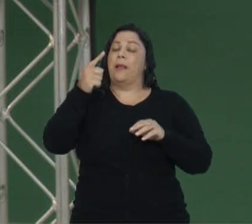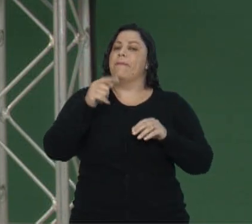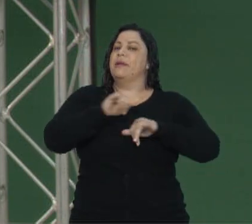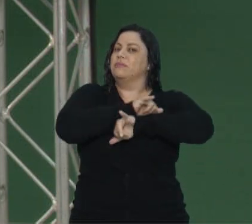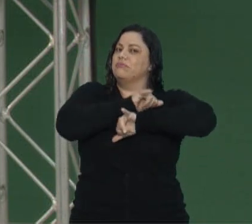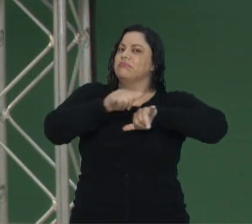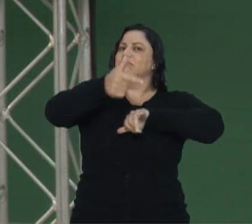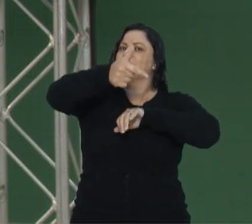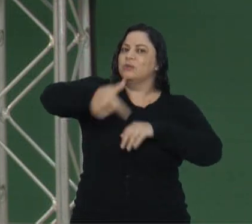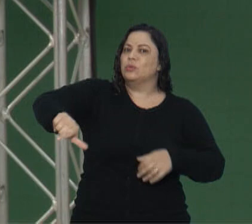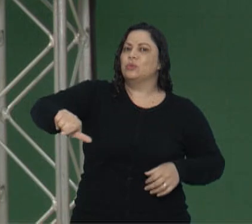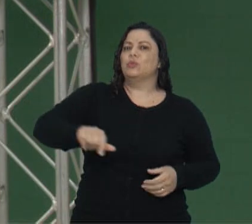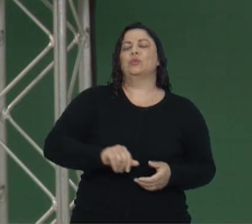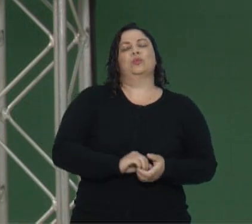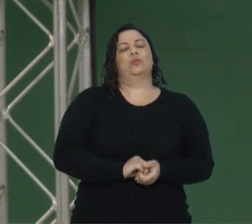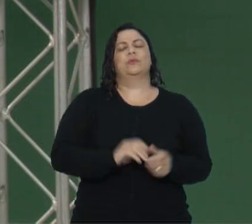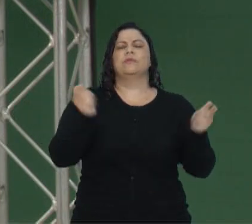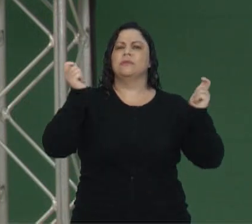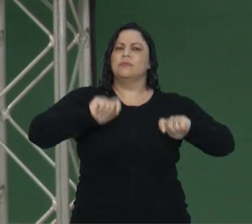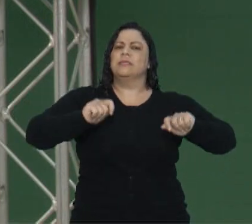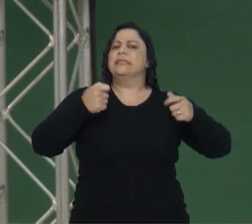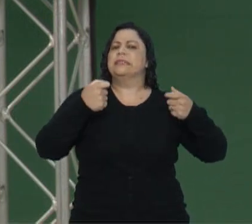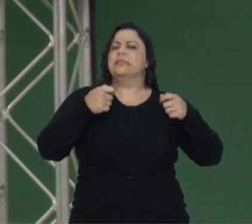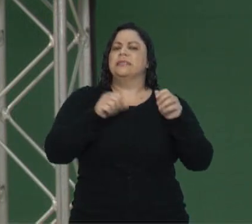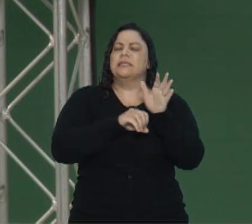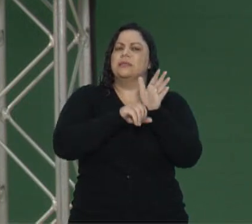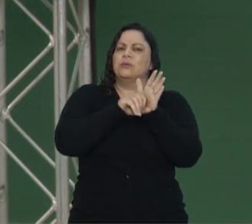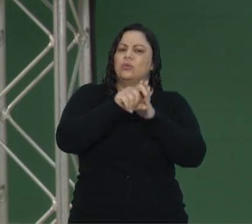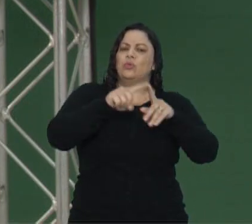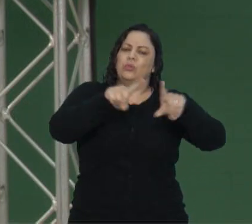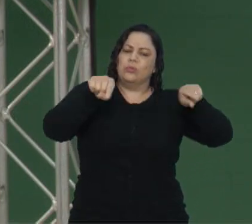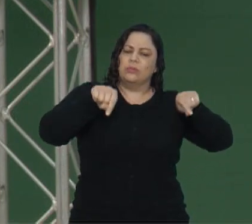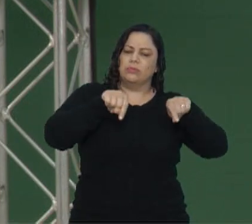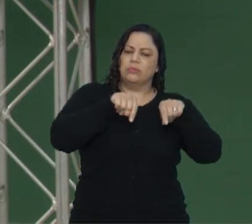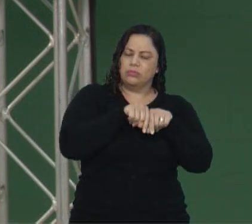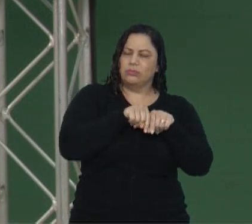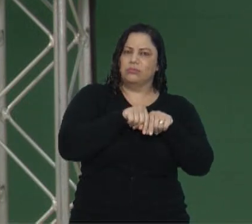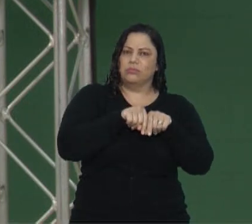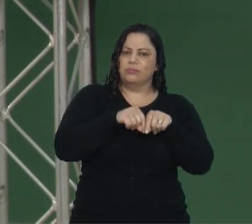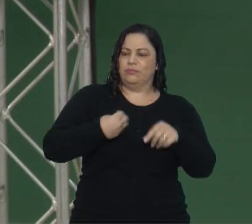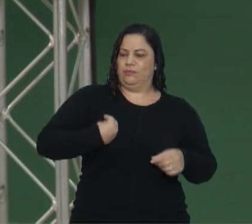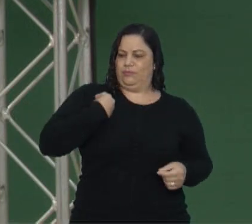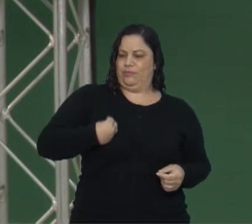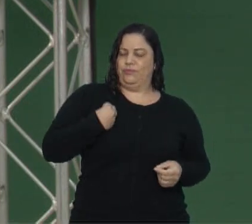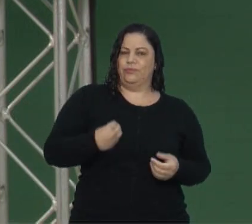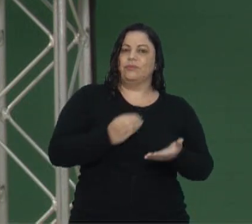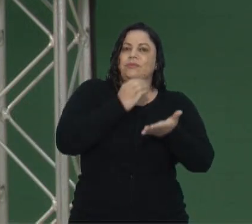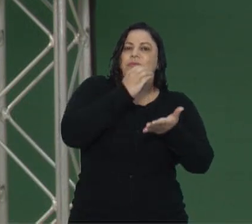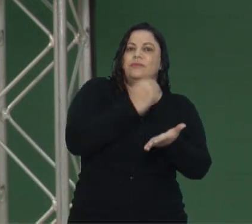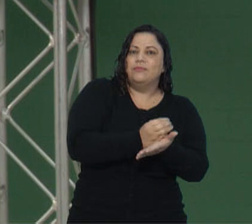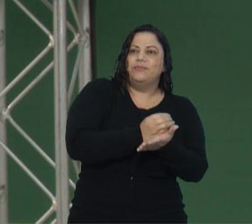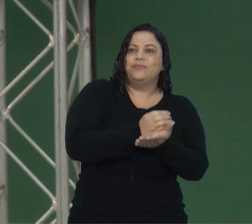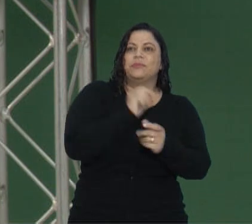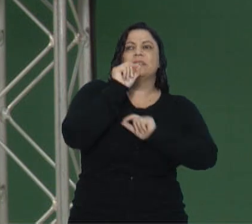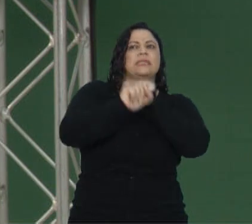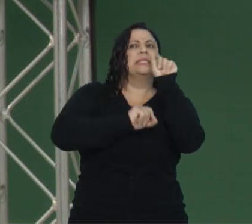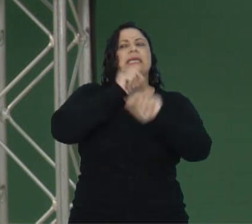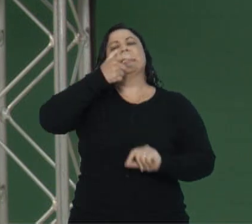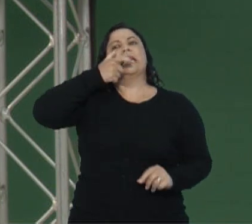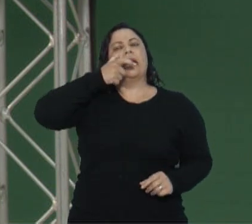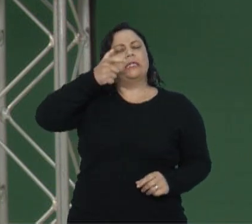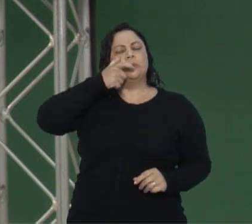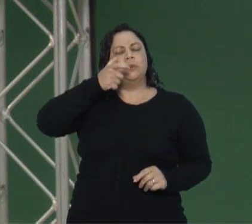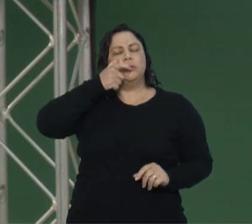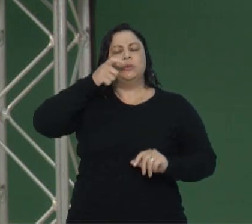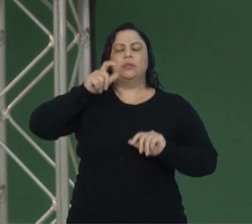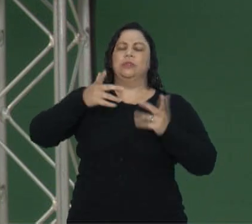precisa fazer ali seu registro de presença no Google Class, né? Quem está assistindo em casa, na TV e